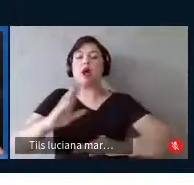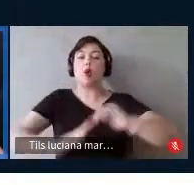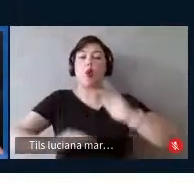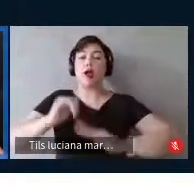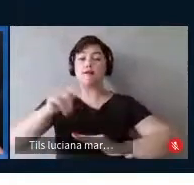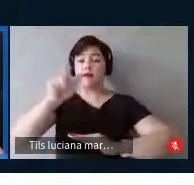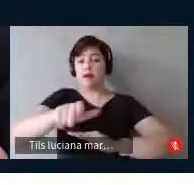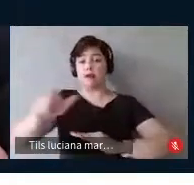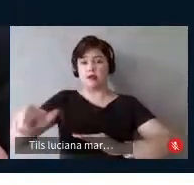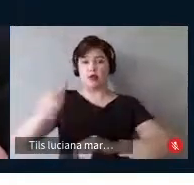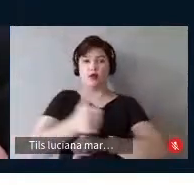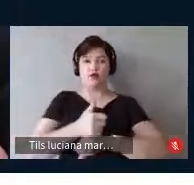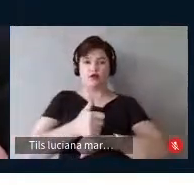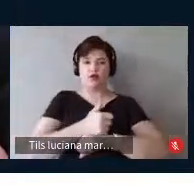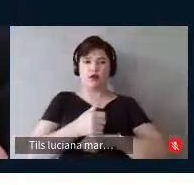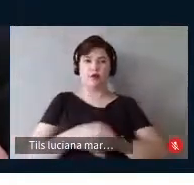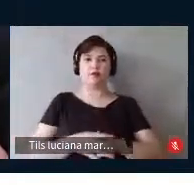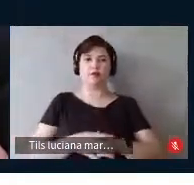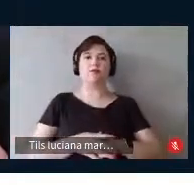profissional.